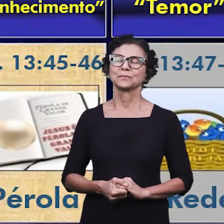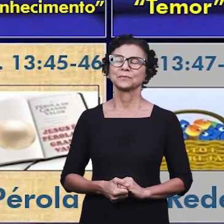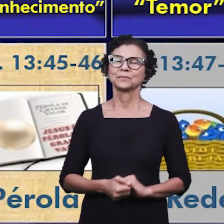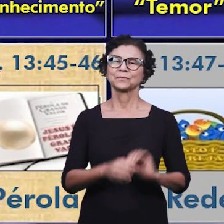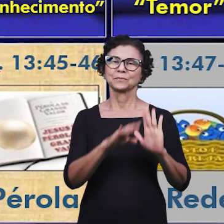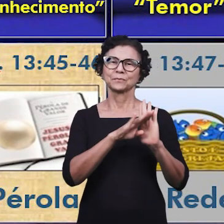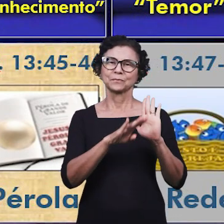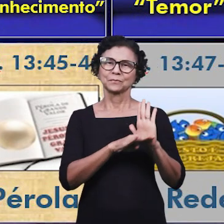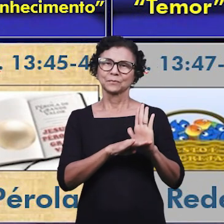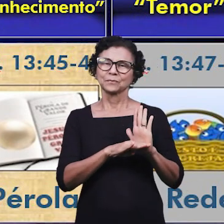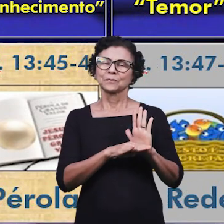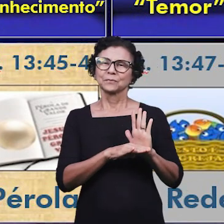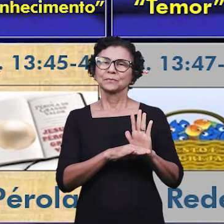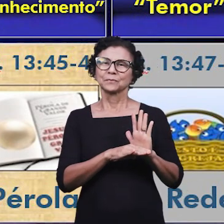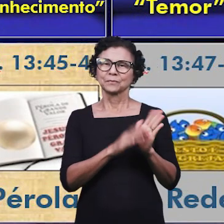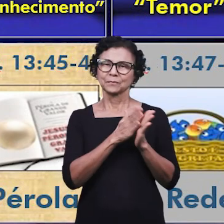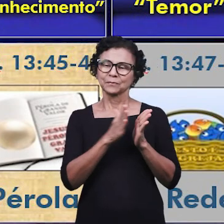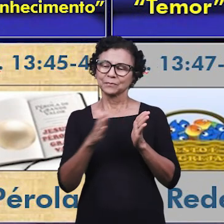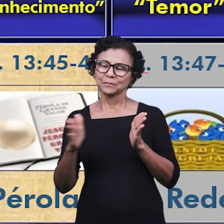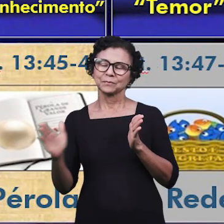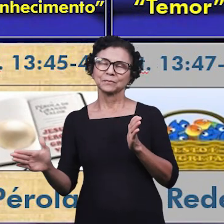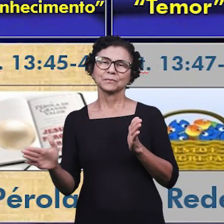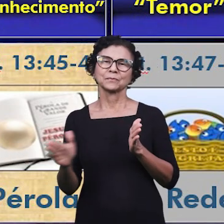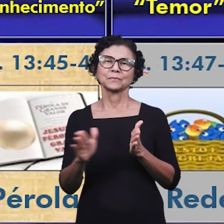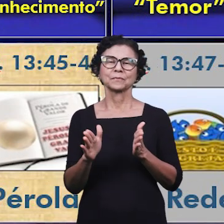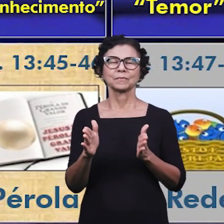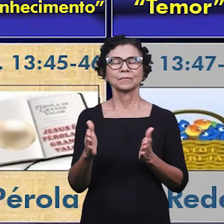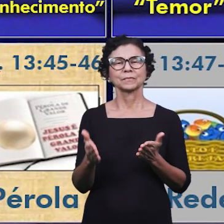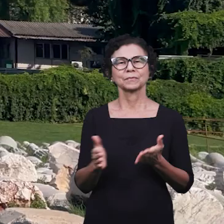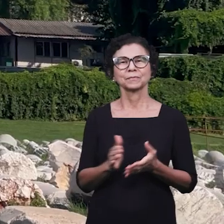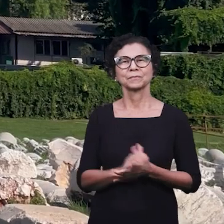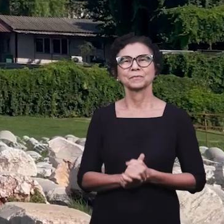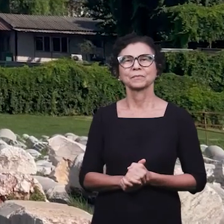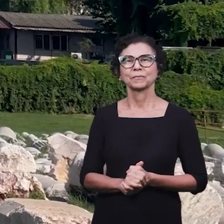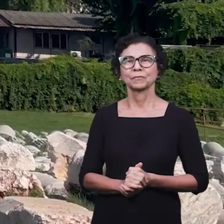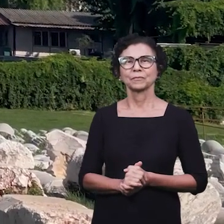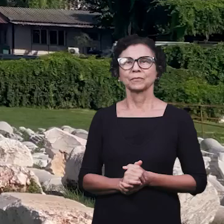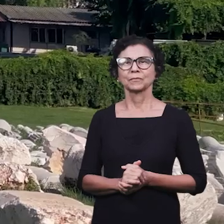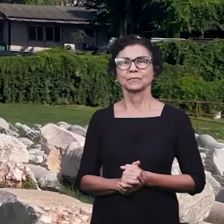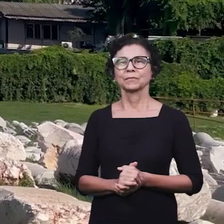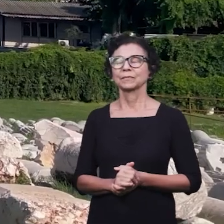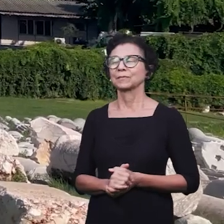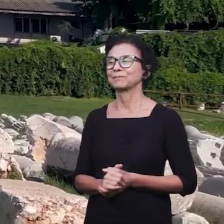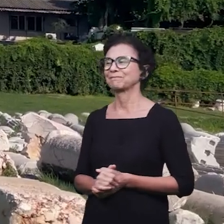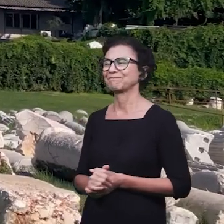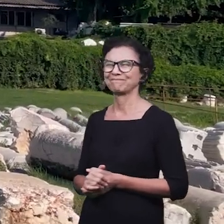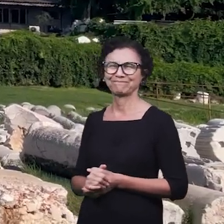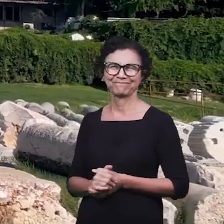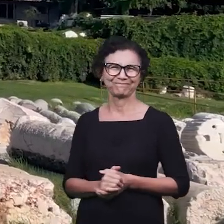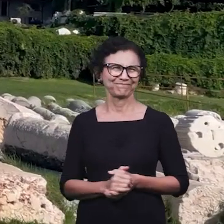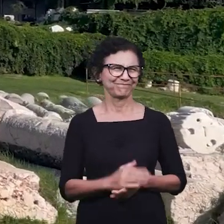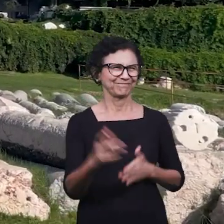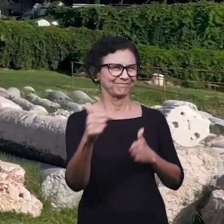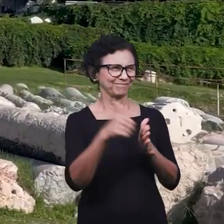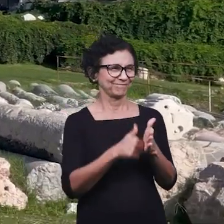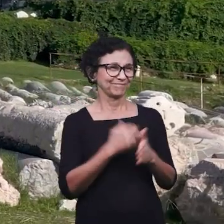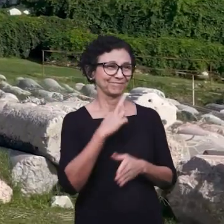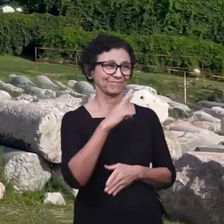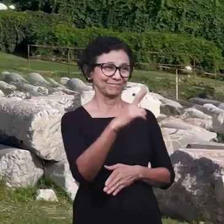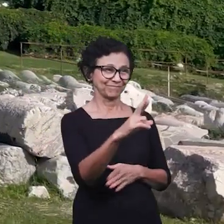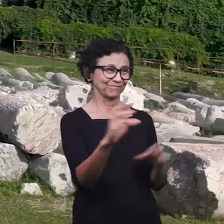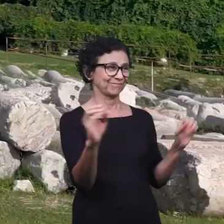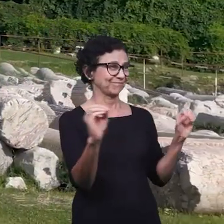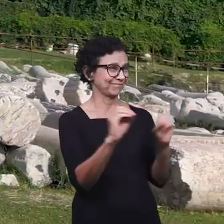programa e a dinâmica dele, onde imagens vão aparecendo na medida que nós estamos conversando aqui no estúdio. E eu não respondi as perguntas.